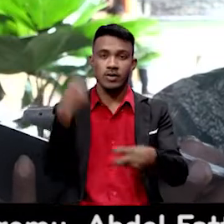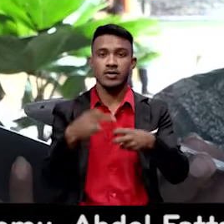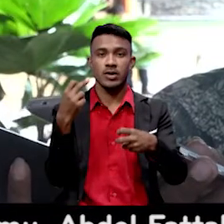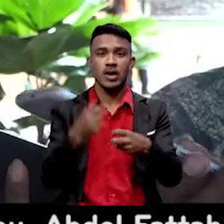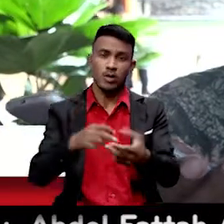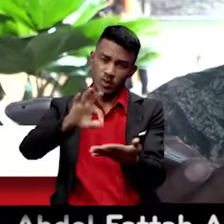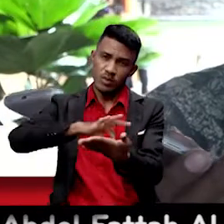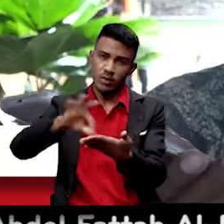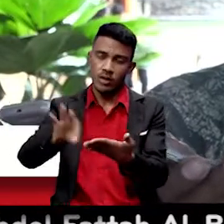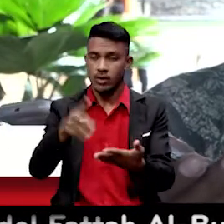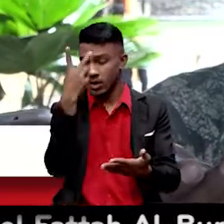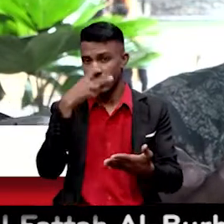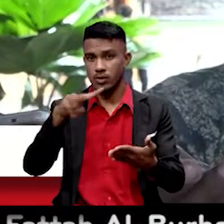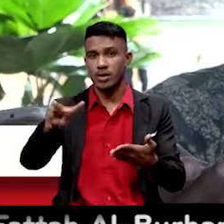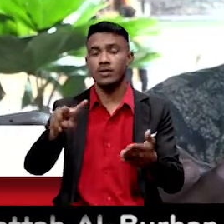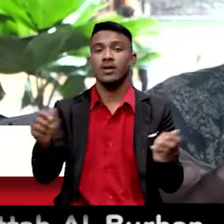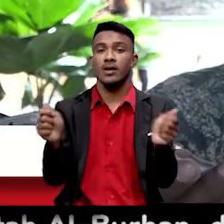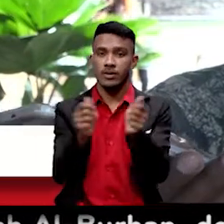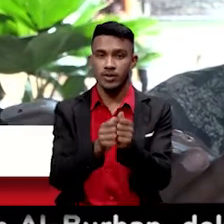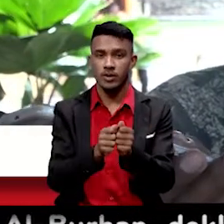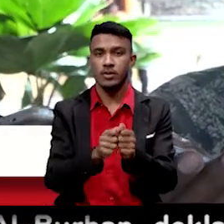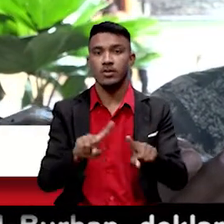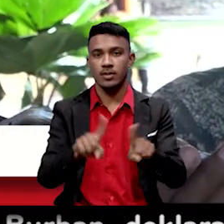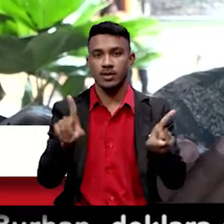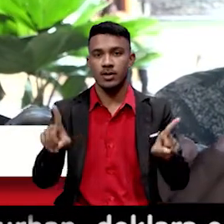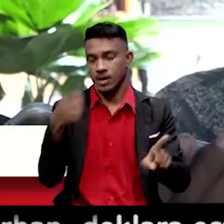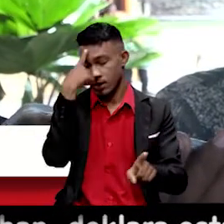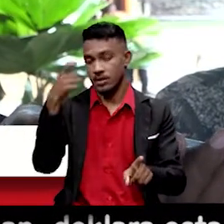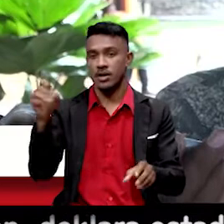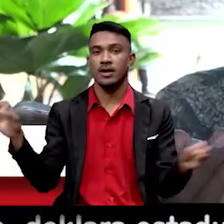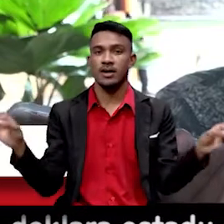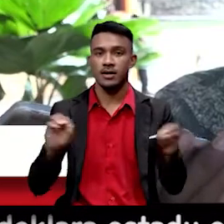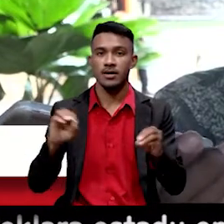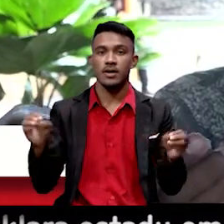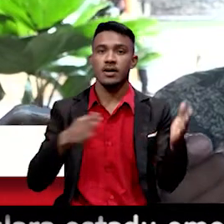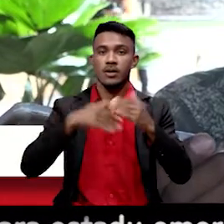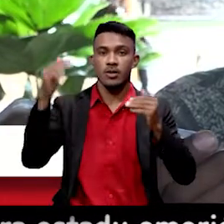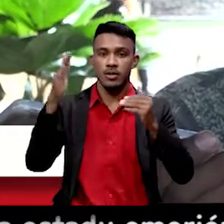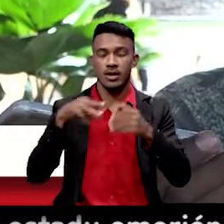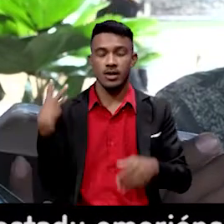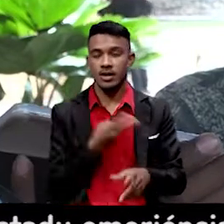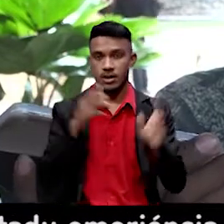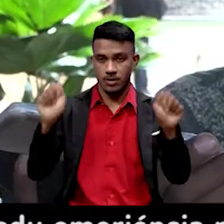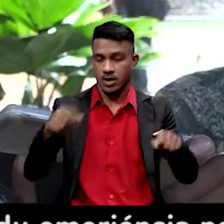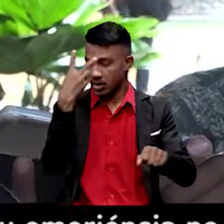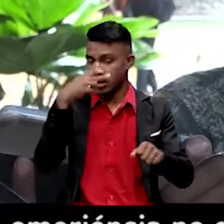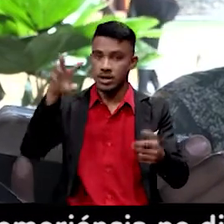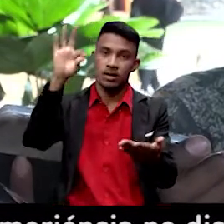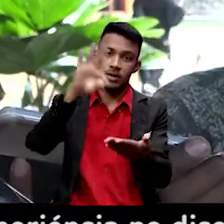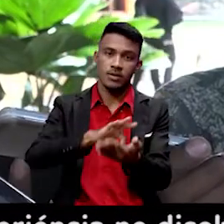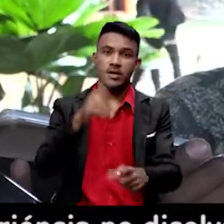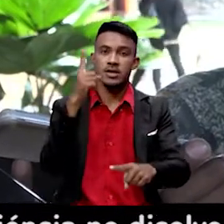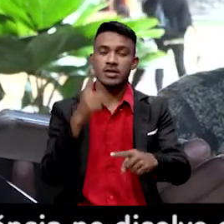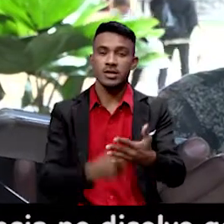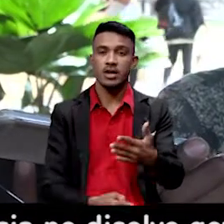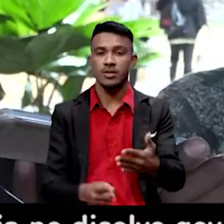hare kona ba balansu mai be tamba lai ha bua tira ne be ma kita bele hare de hang katak marka netik saida maka governi